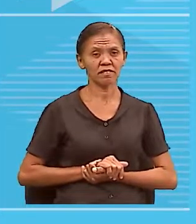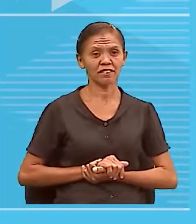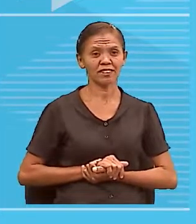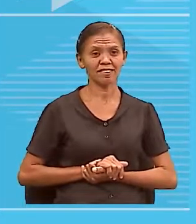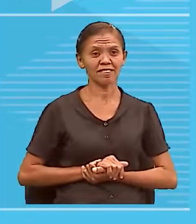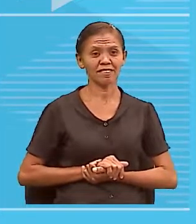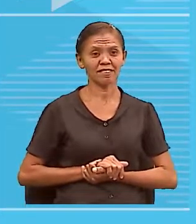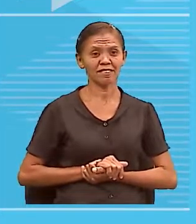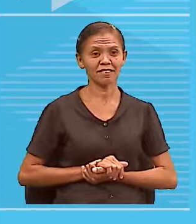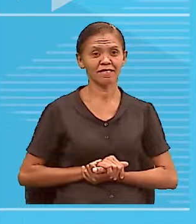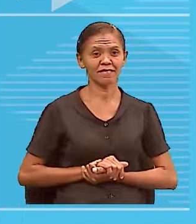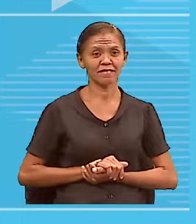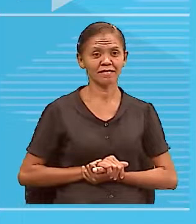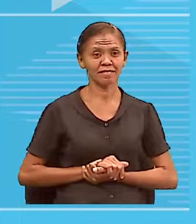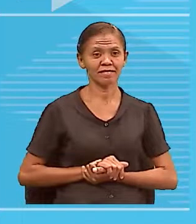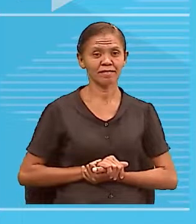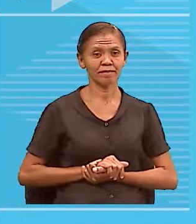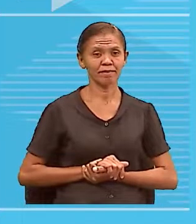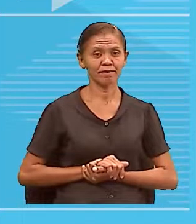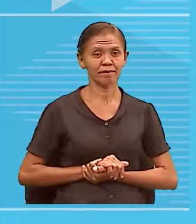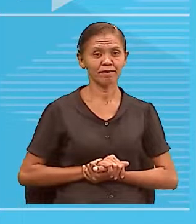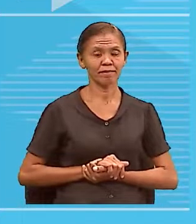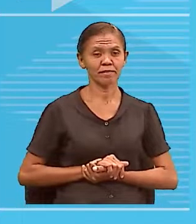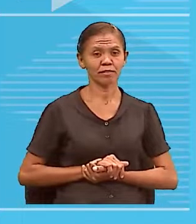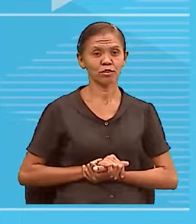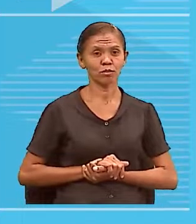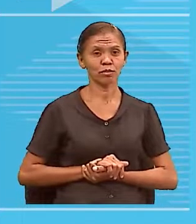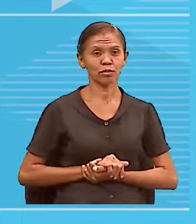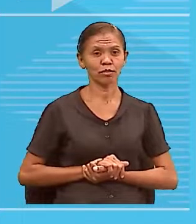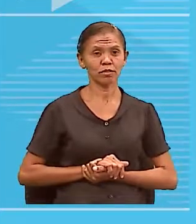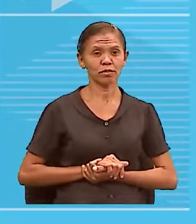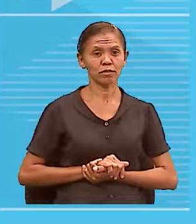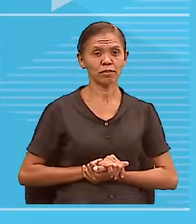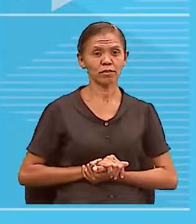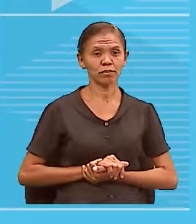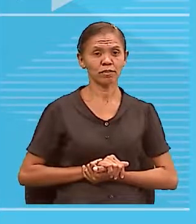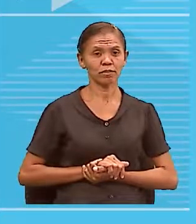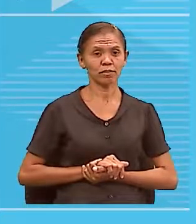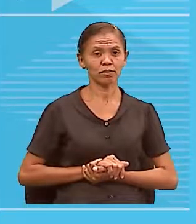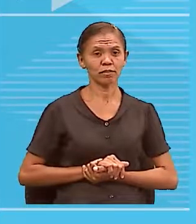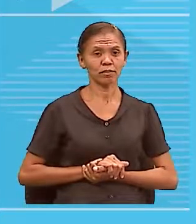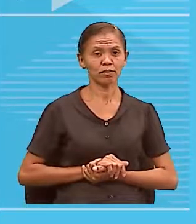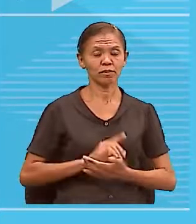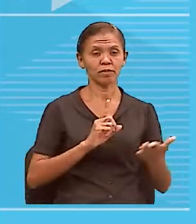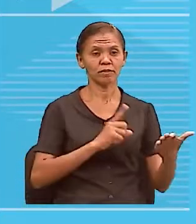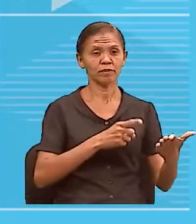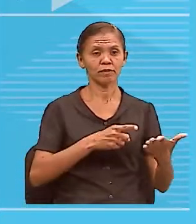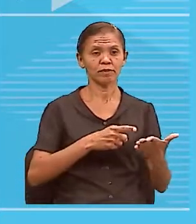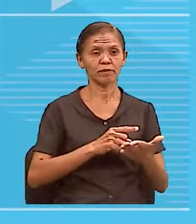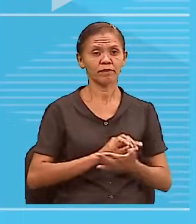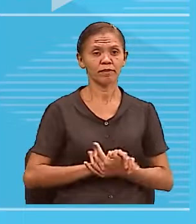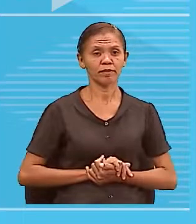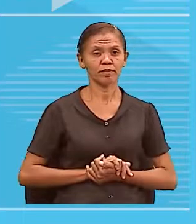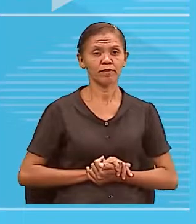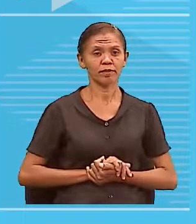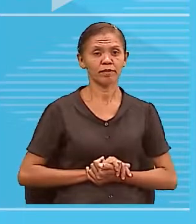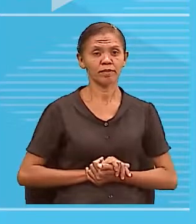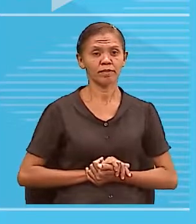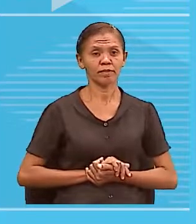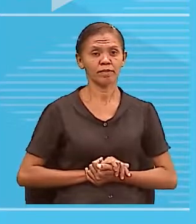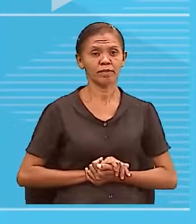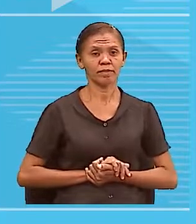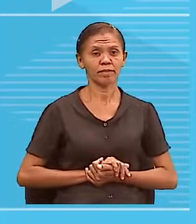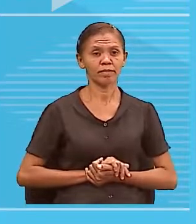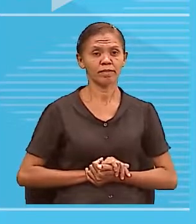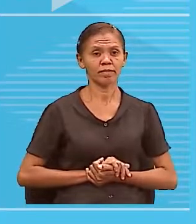tu deriva do presente do indicativo deriva do presente do